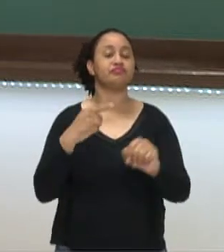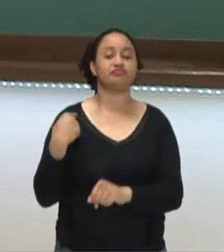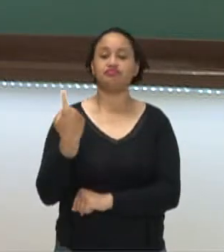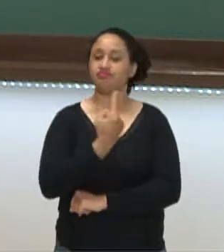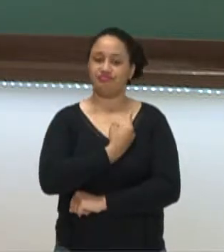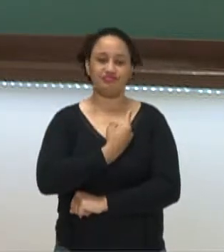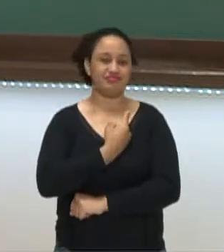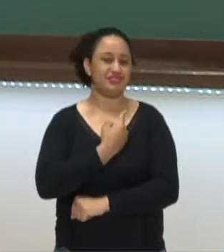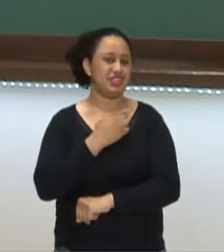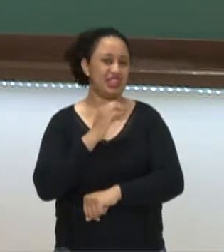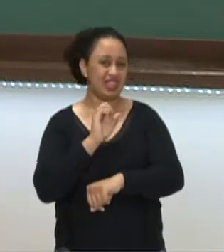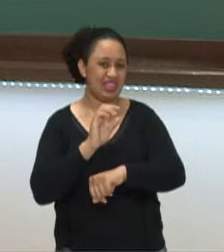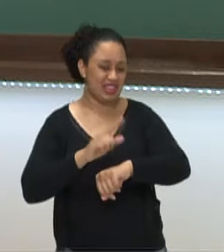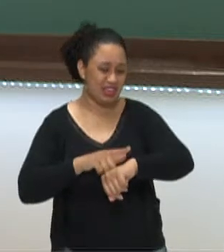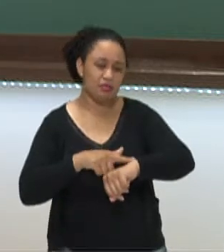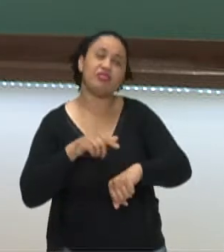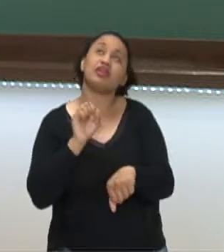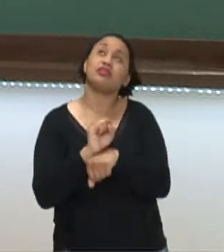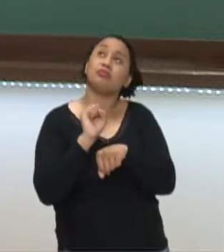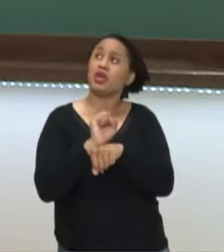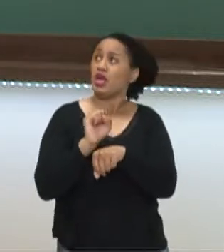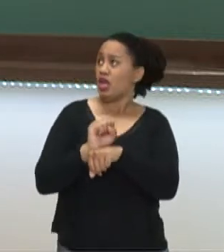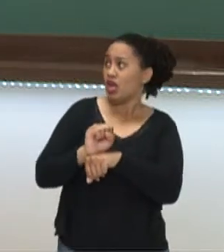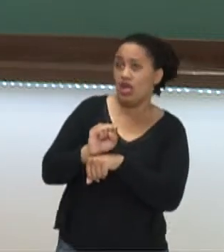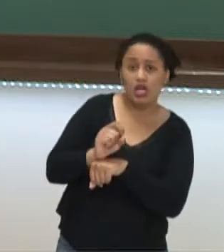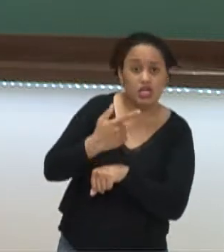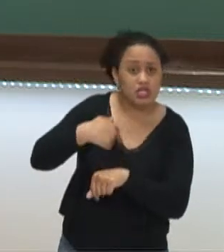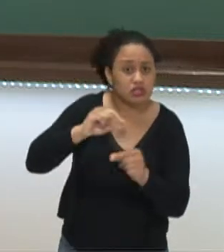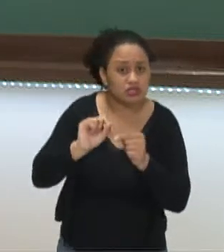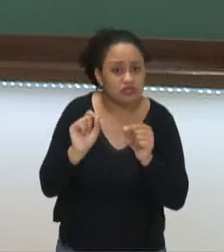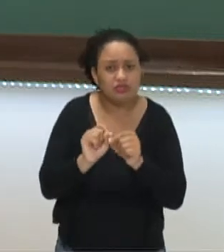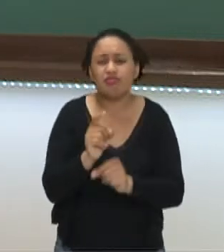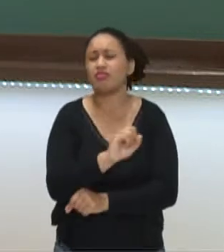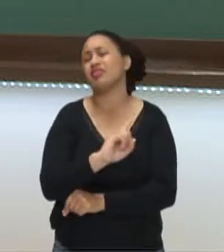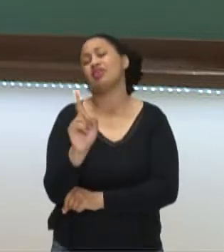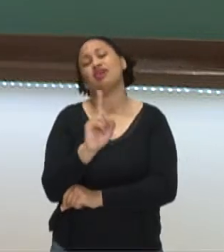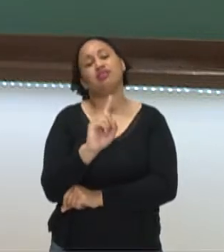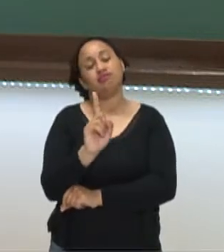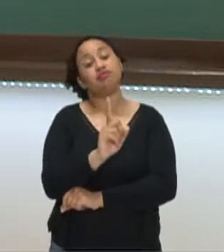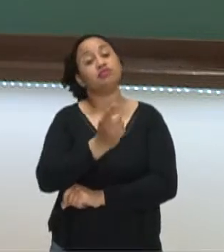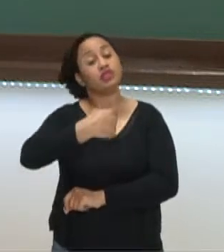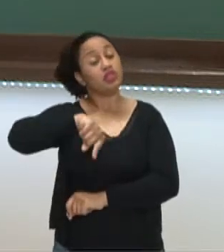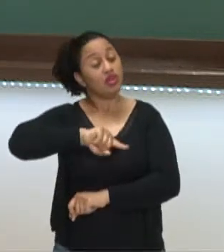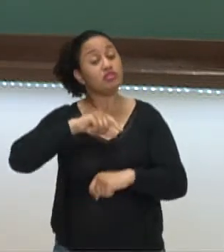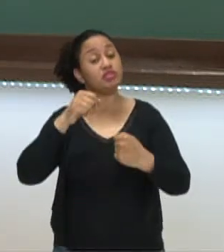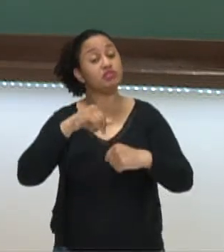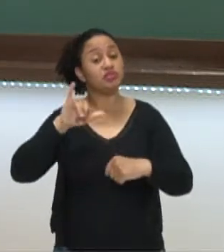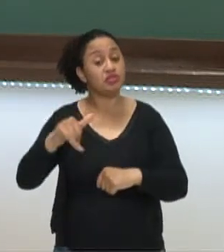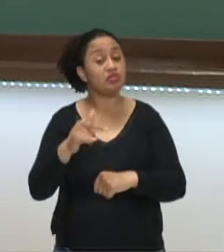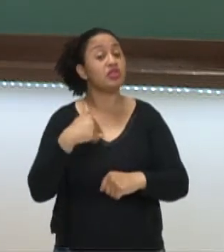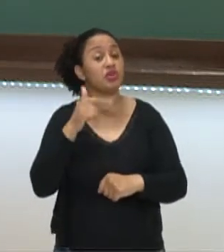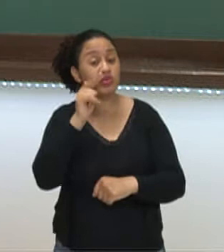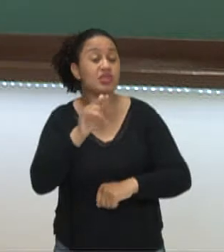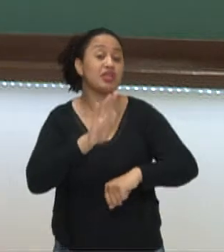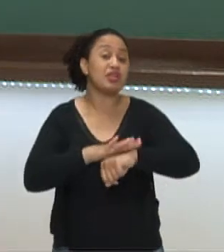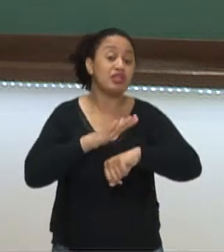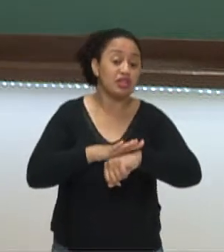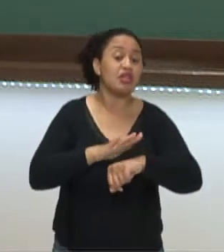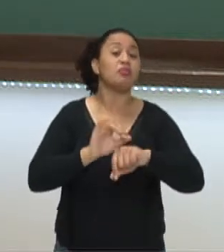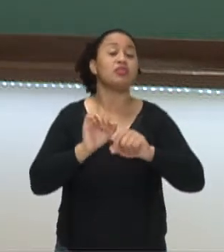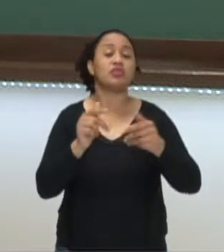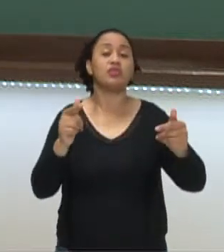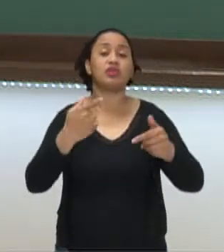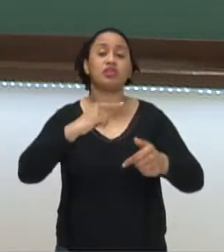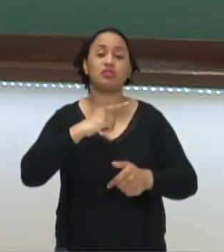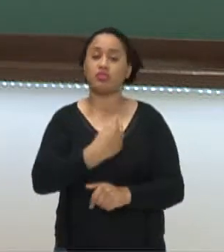não espera. Então nós temos que conseguir tempo dentro dos tempos que nós temos na vida.